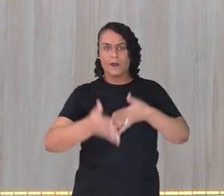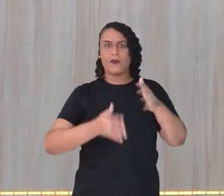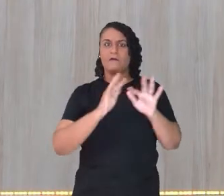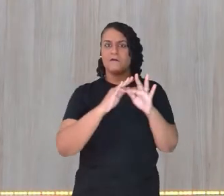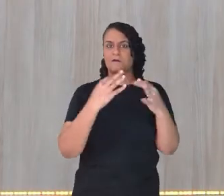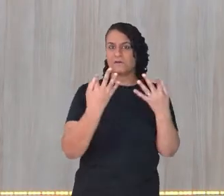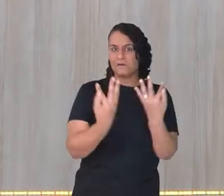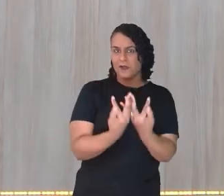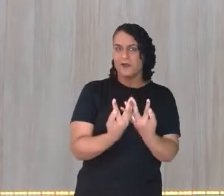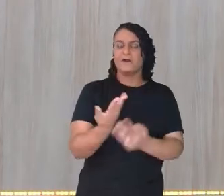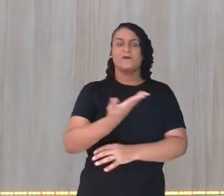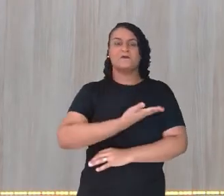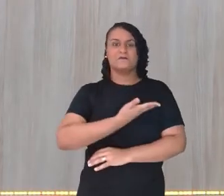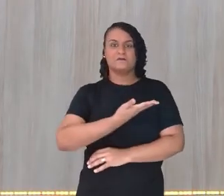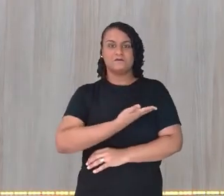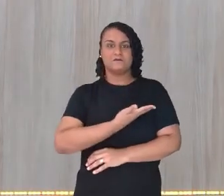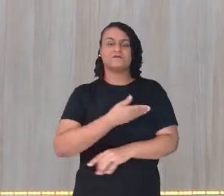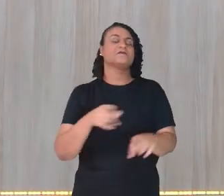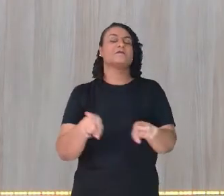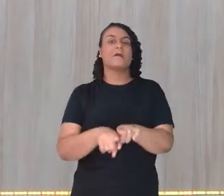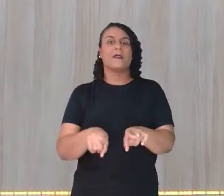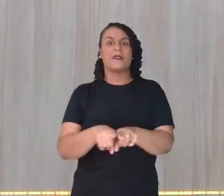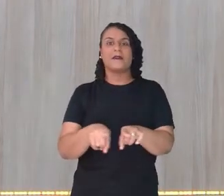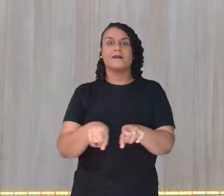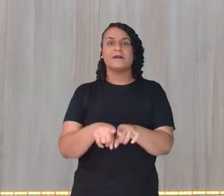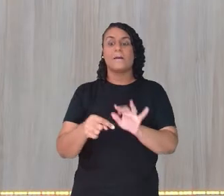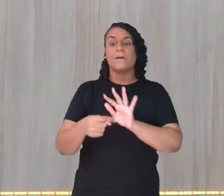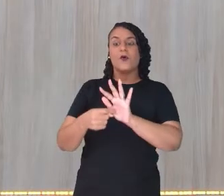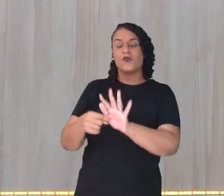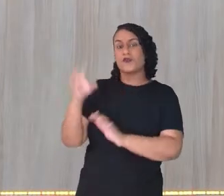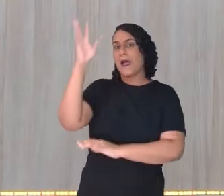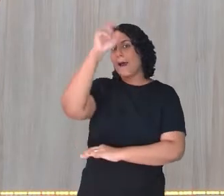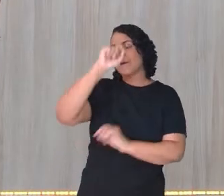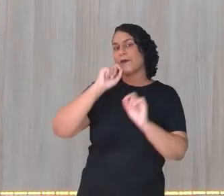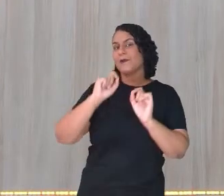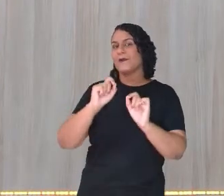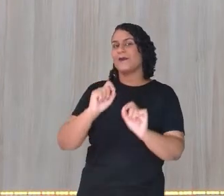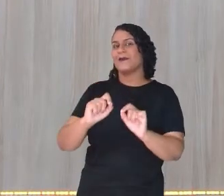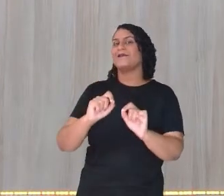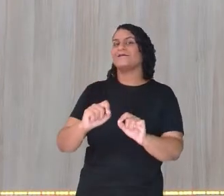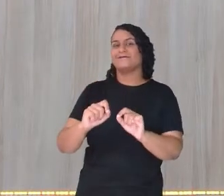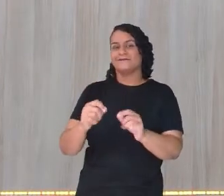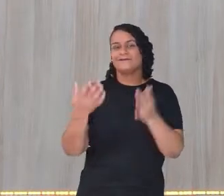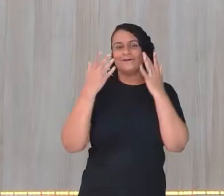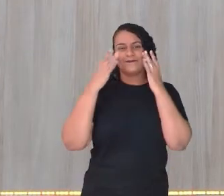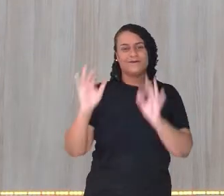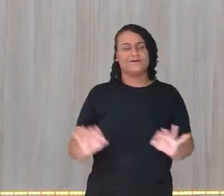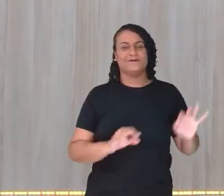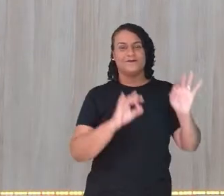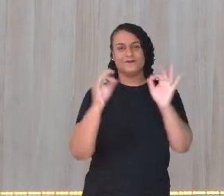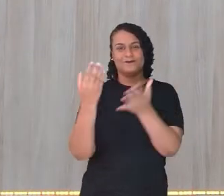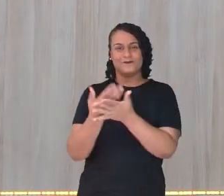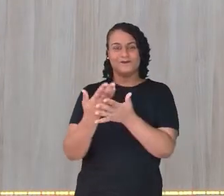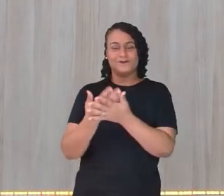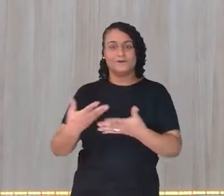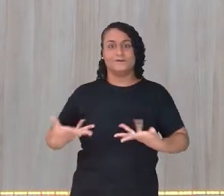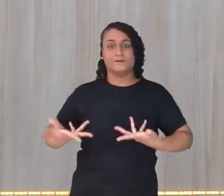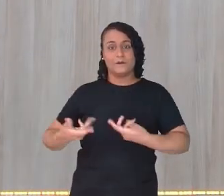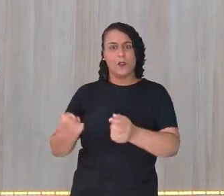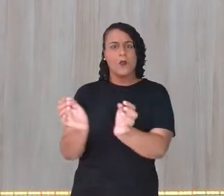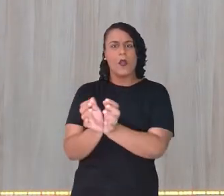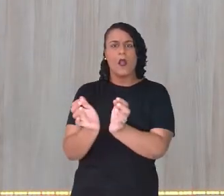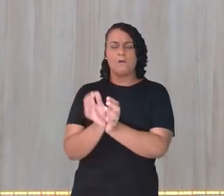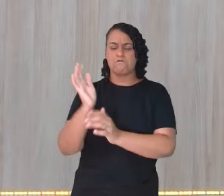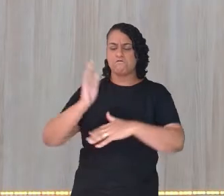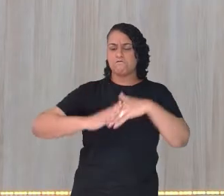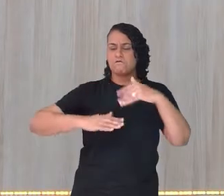familiares, contar aí o que foi que vocês já aprenderam de Libras, vendo tantas aulas maravilhosas aí com essa equipe fantástica, né, a equipe